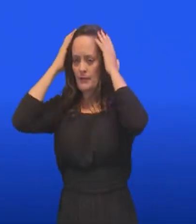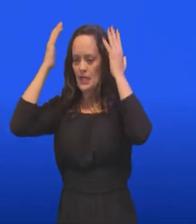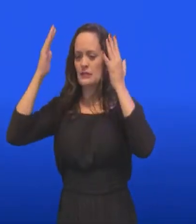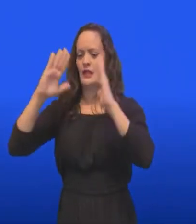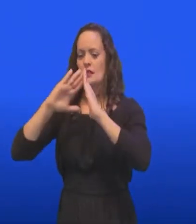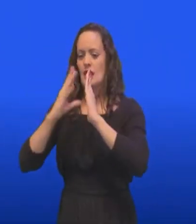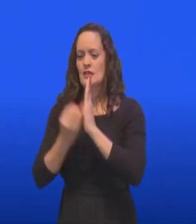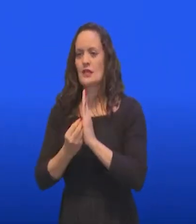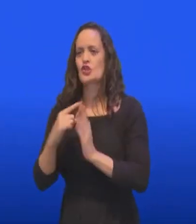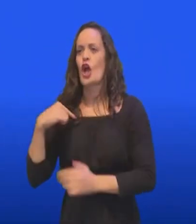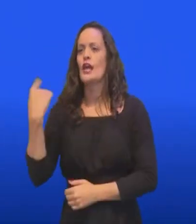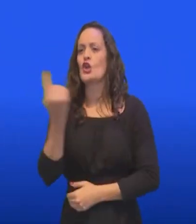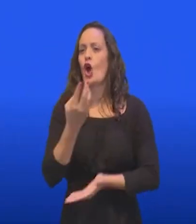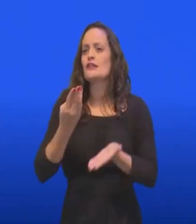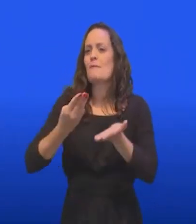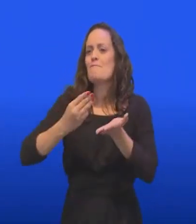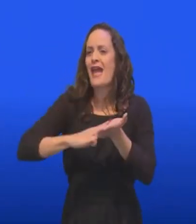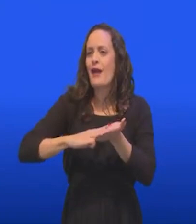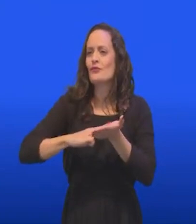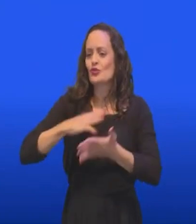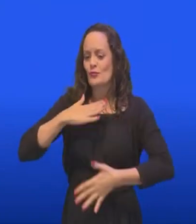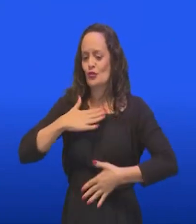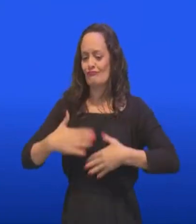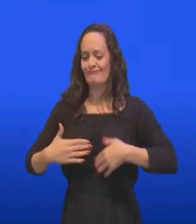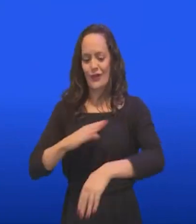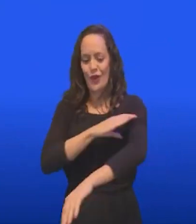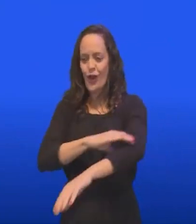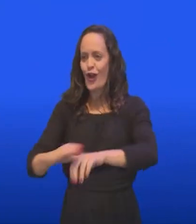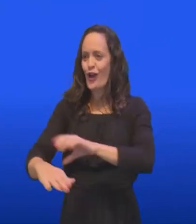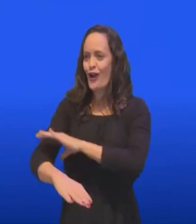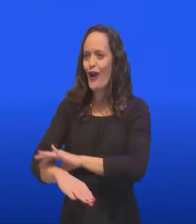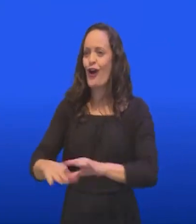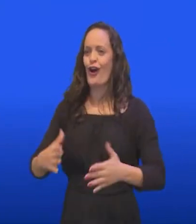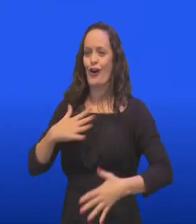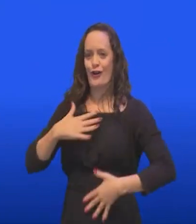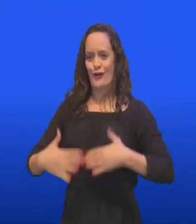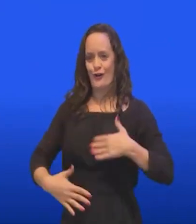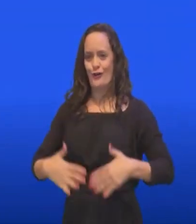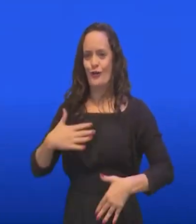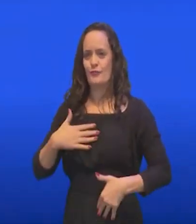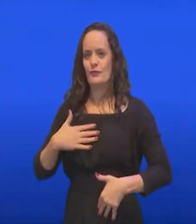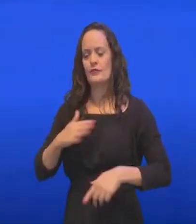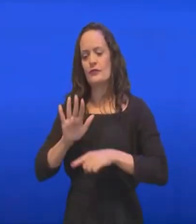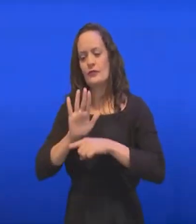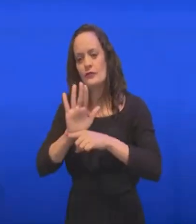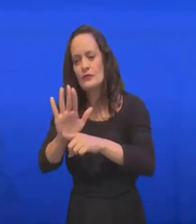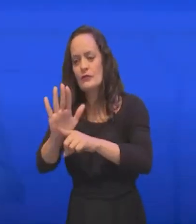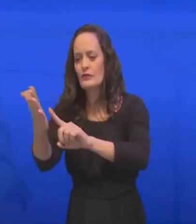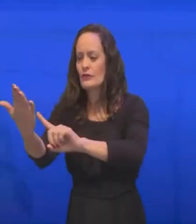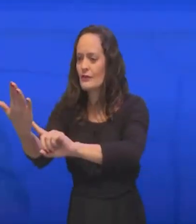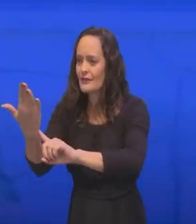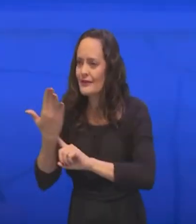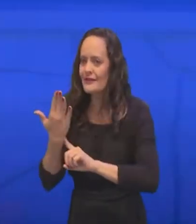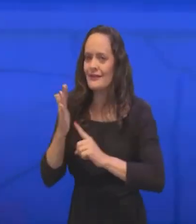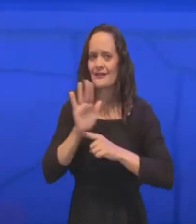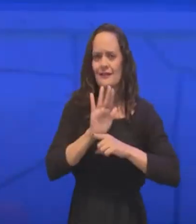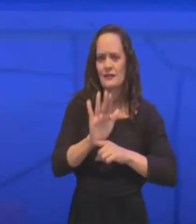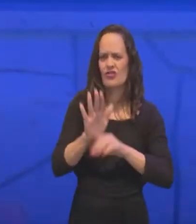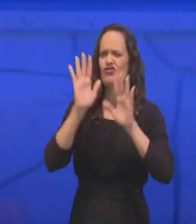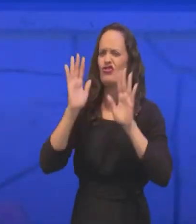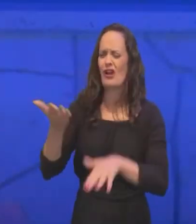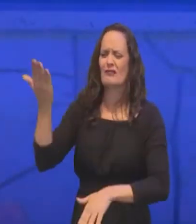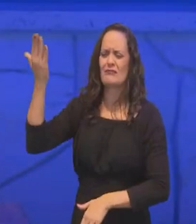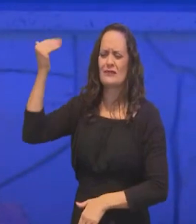união e perfeita paz, compreendendo-nos, ajudando-nos. Pregamos aqui muitos textos